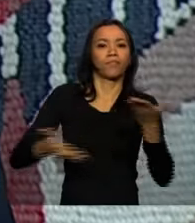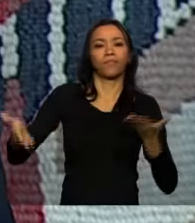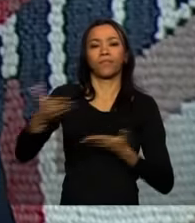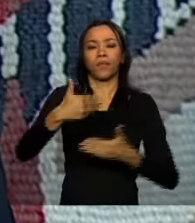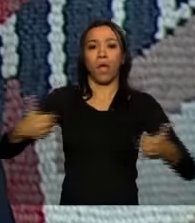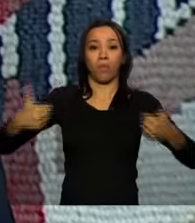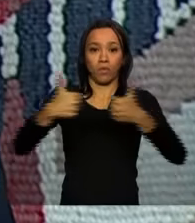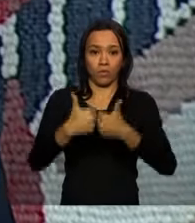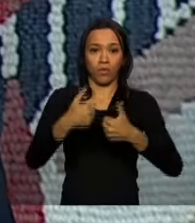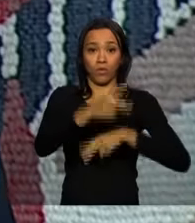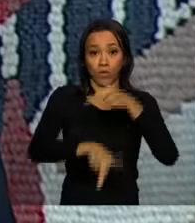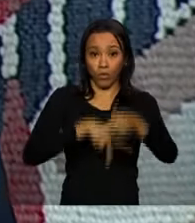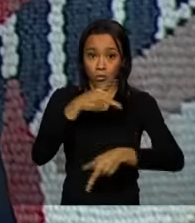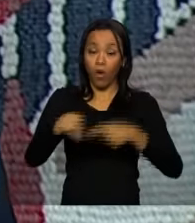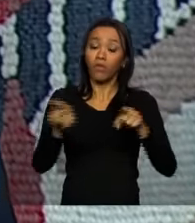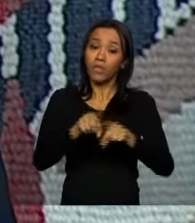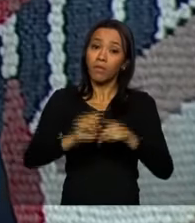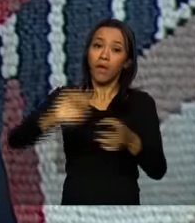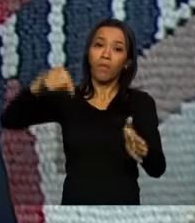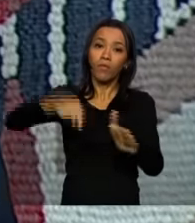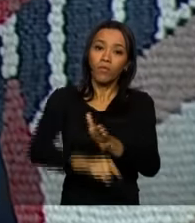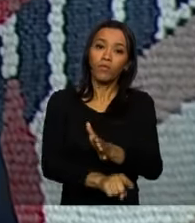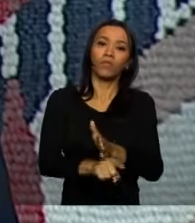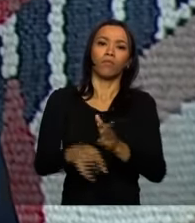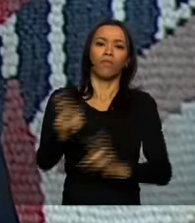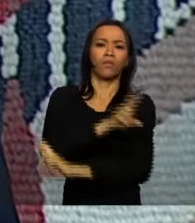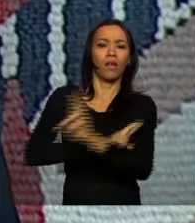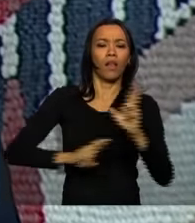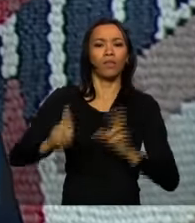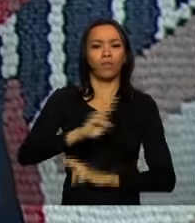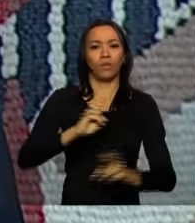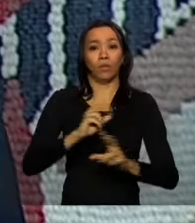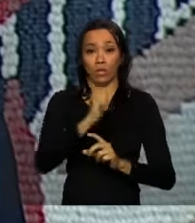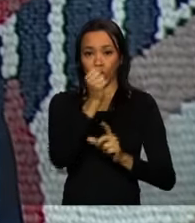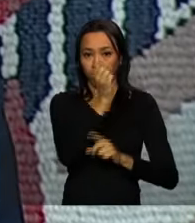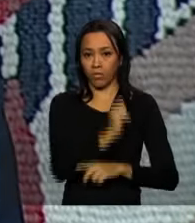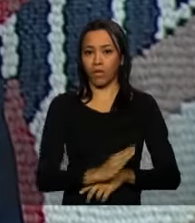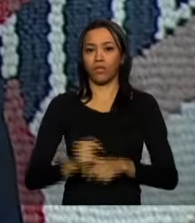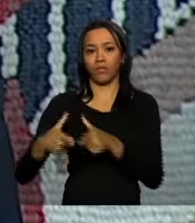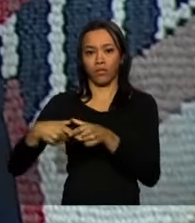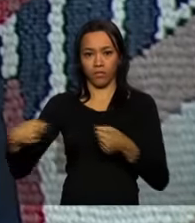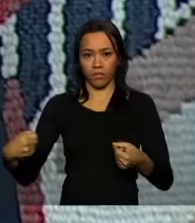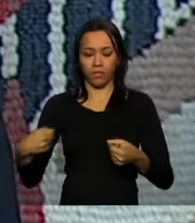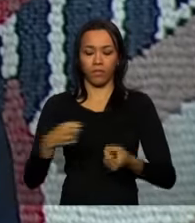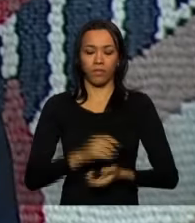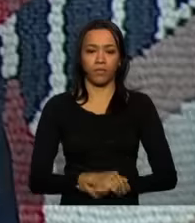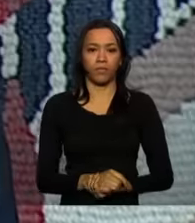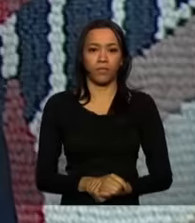povos e para a evolução das relações nipo-brasileiras.